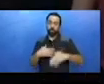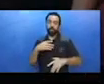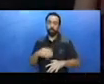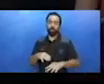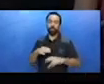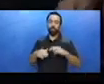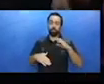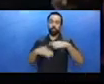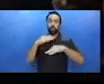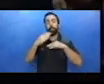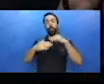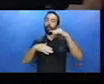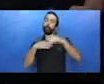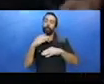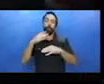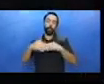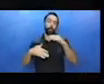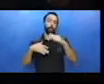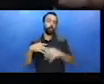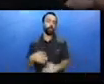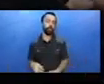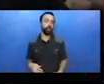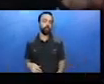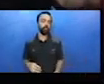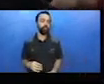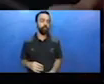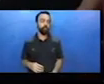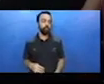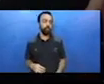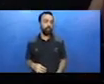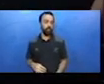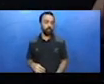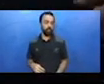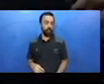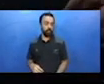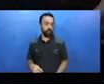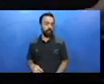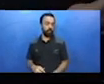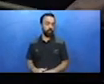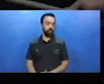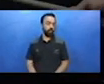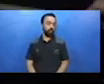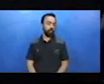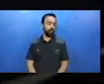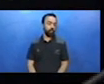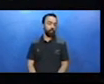bom de natação, eu tenho que começar a praticar, fazer esse exercício quanto mais vezes melhor.